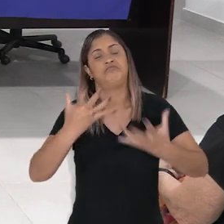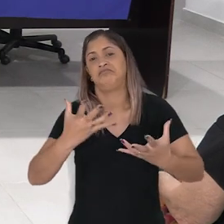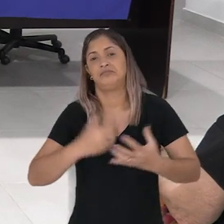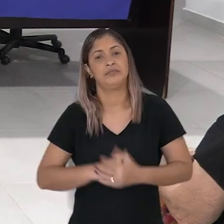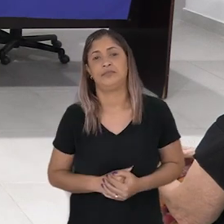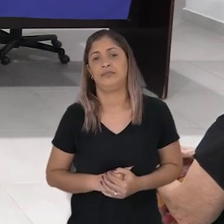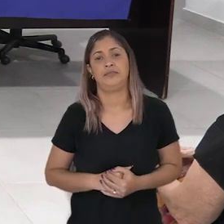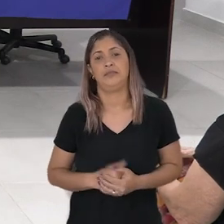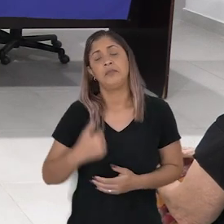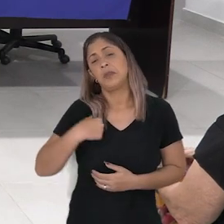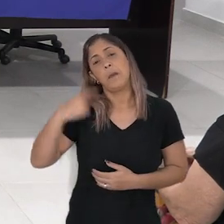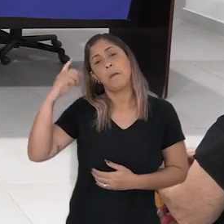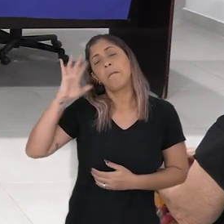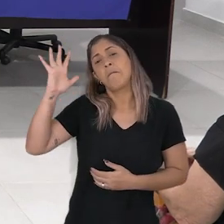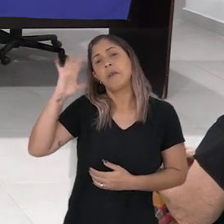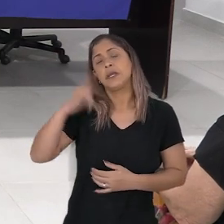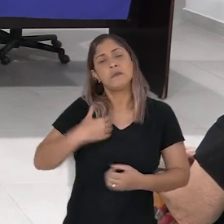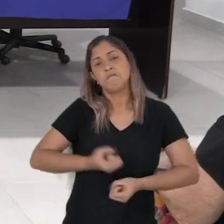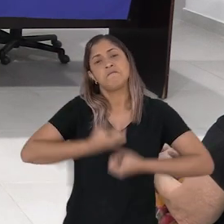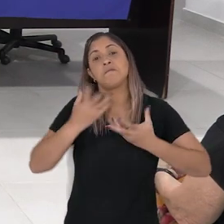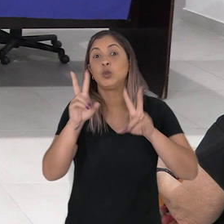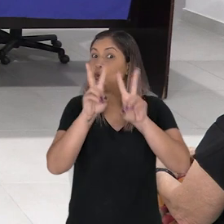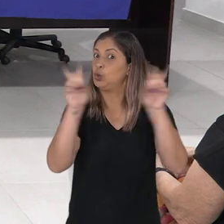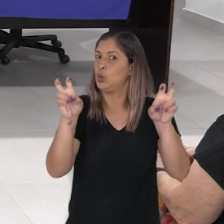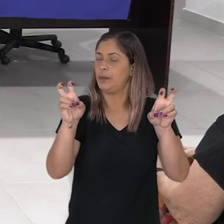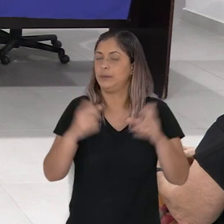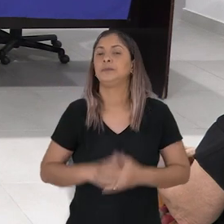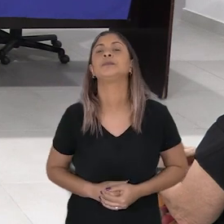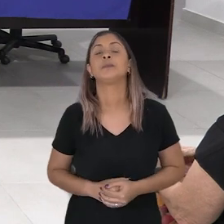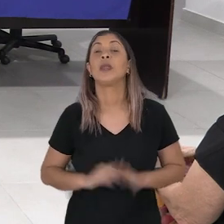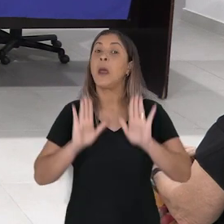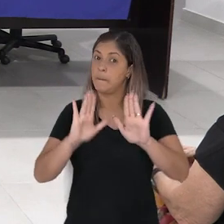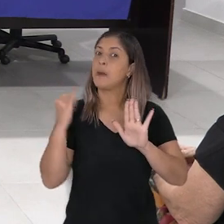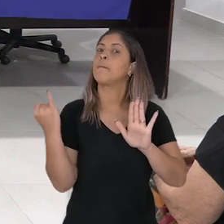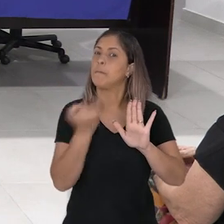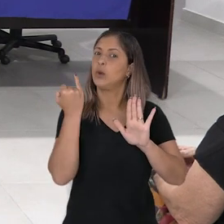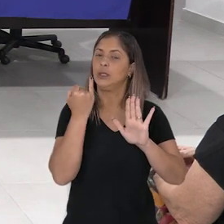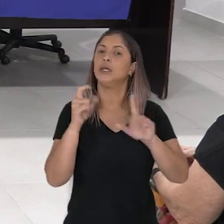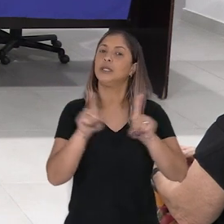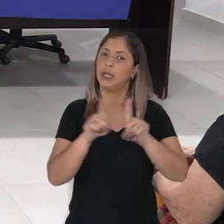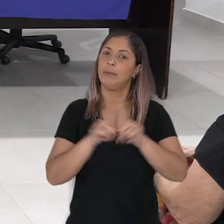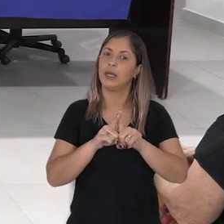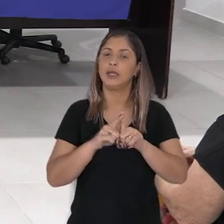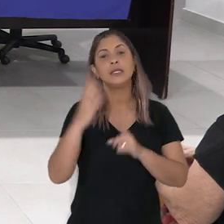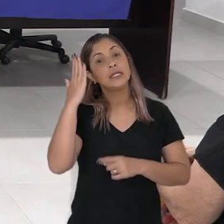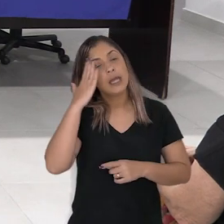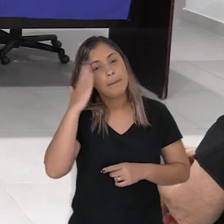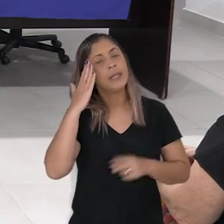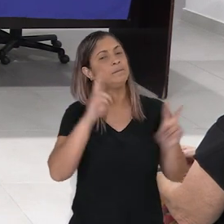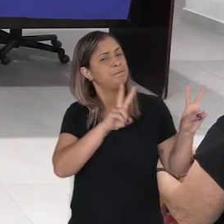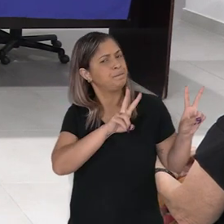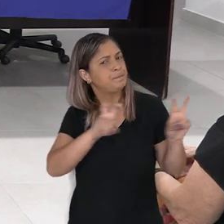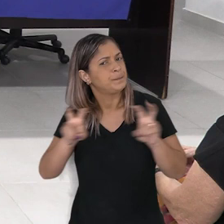aquilo que tem na minha cabeça sobre esses assuntos. Mas é importante a gente começar a se habituar, porque é um